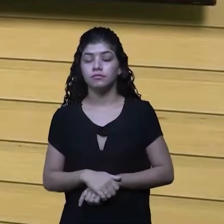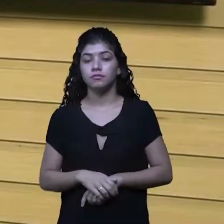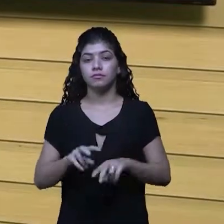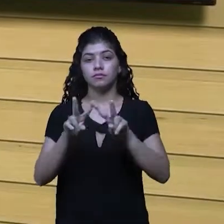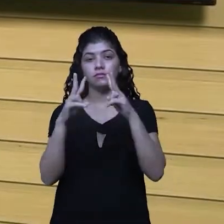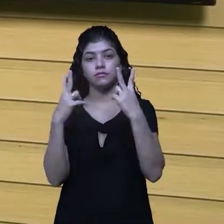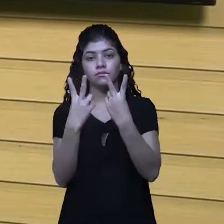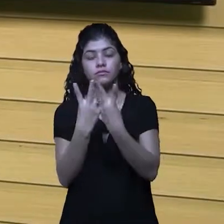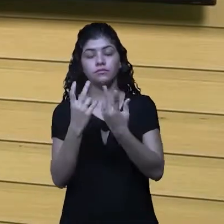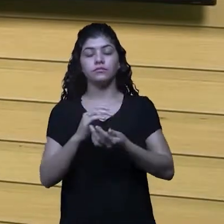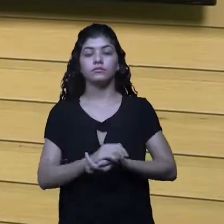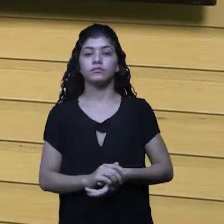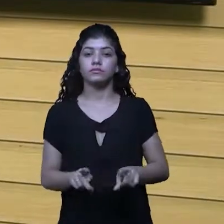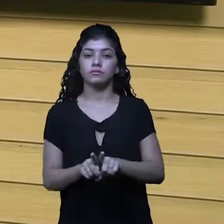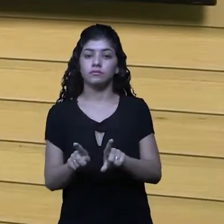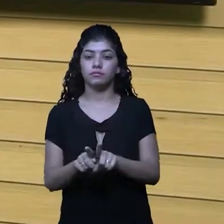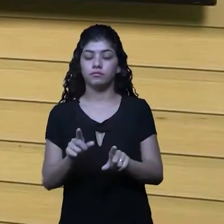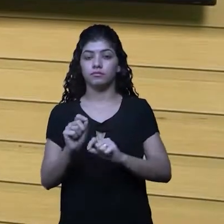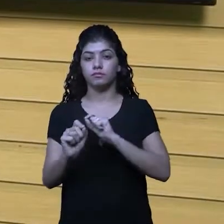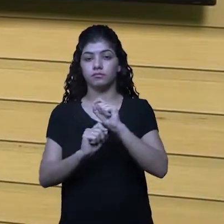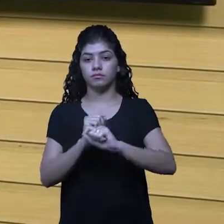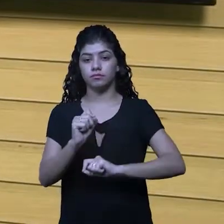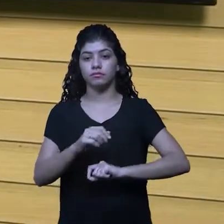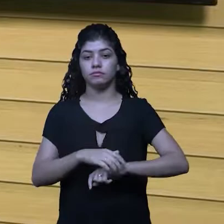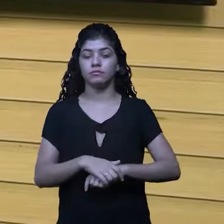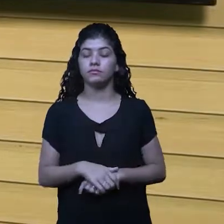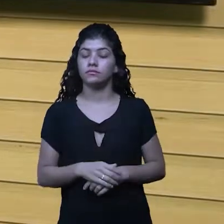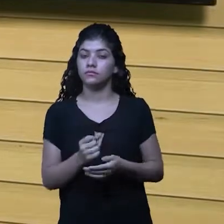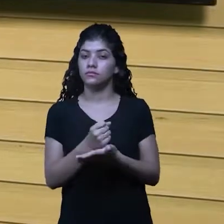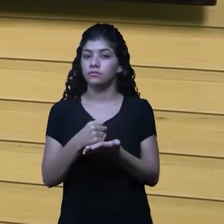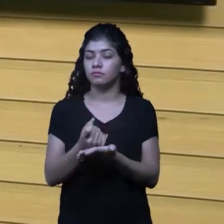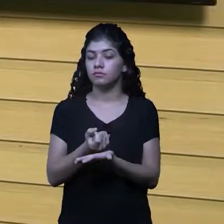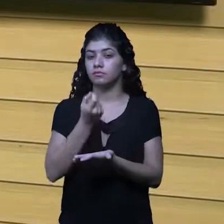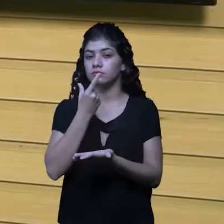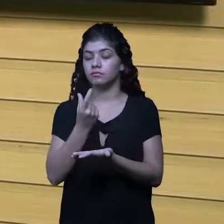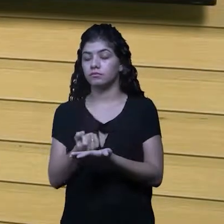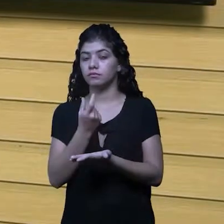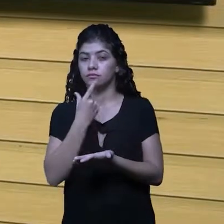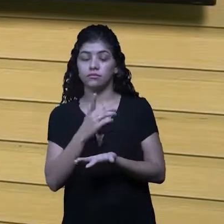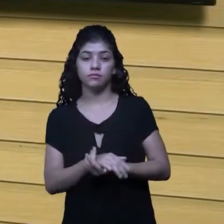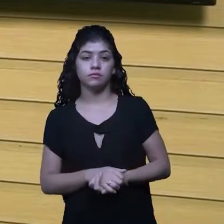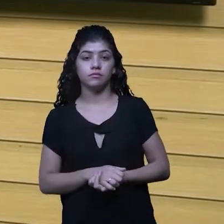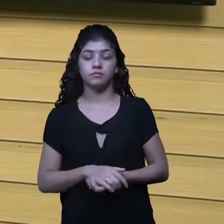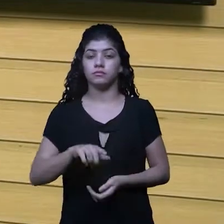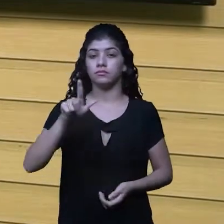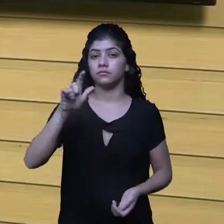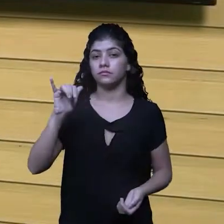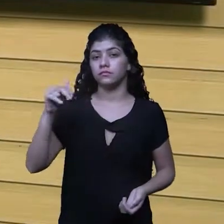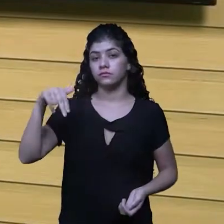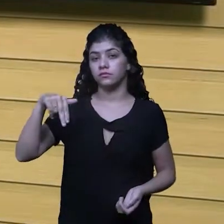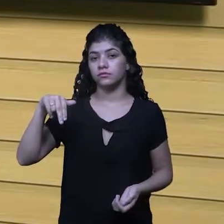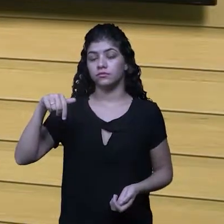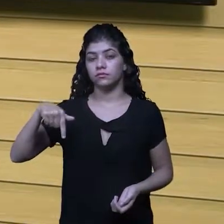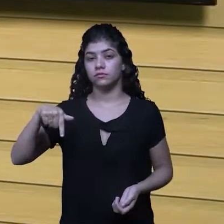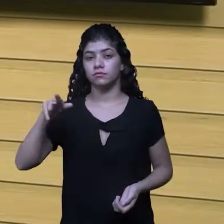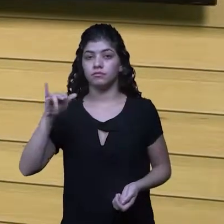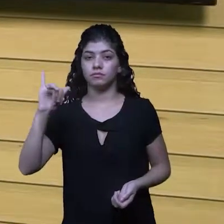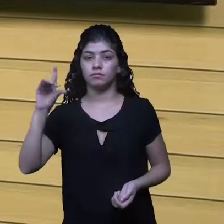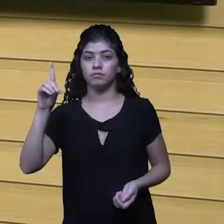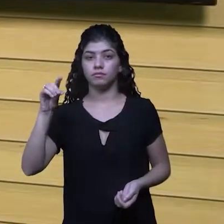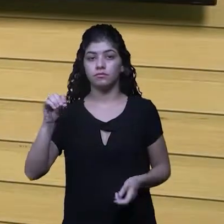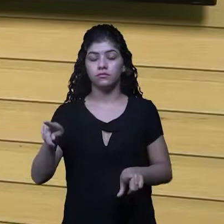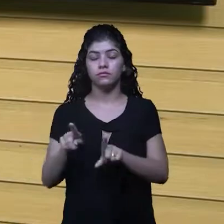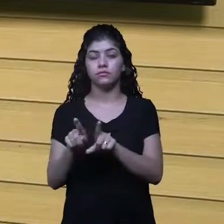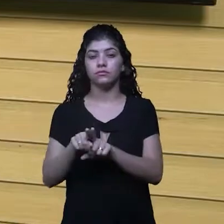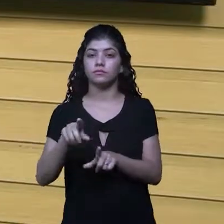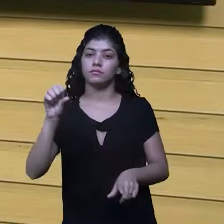volume ocupado por um tipo de medicamento, do volume tanto seja líquido como um volume sólido de comprimidos ou